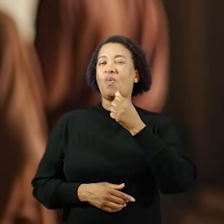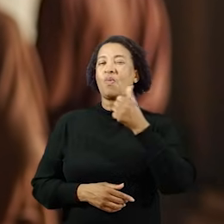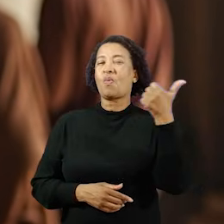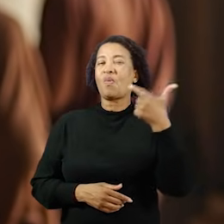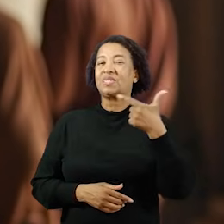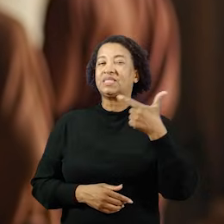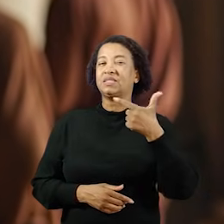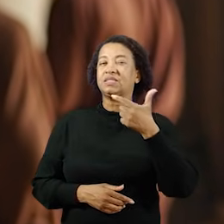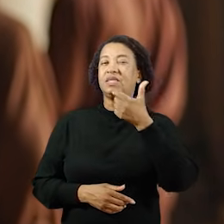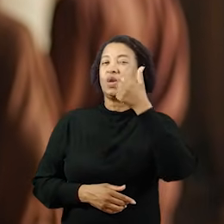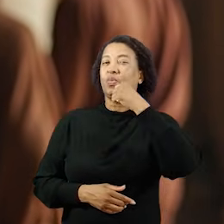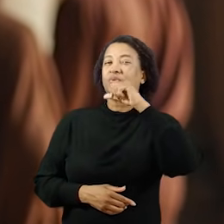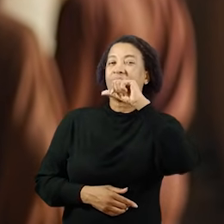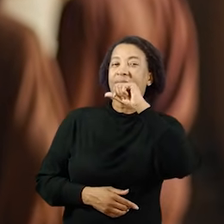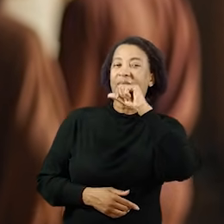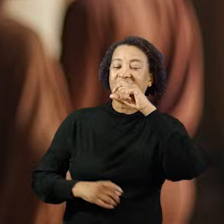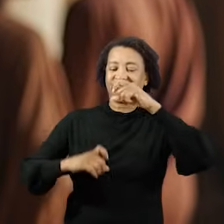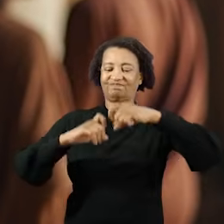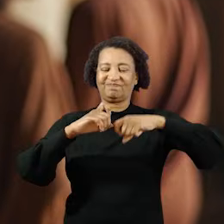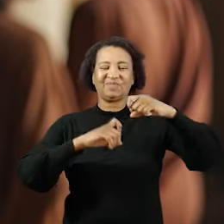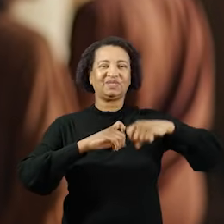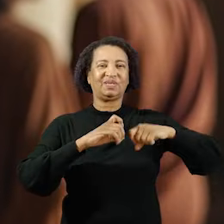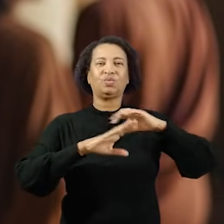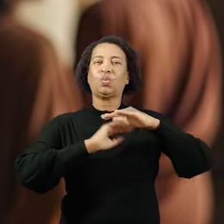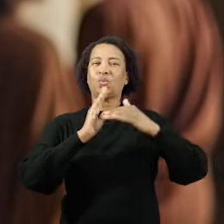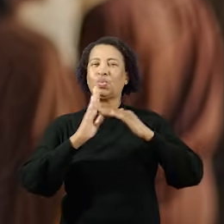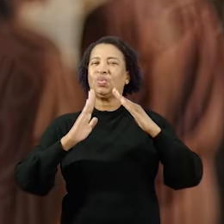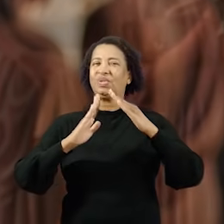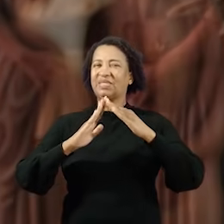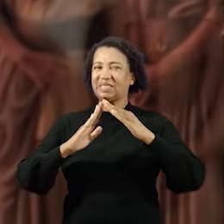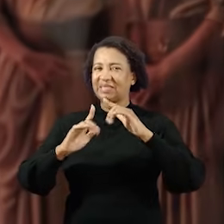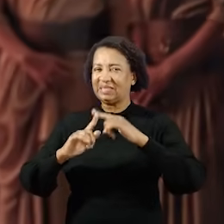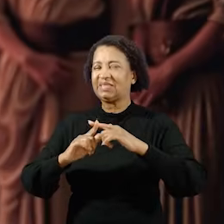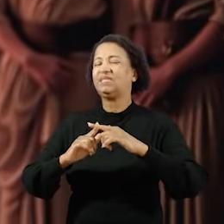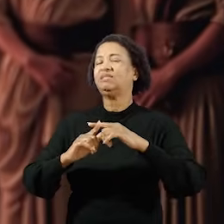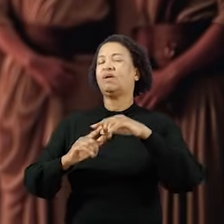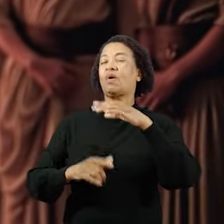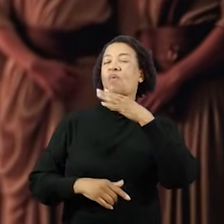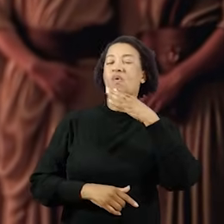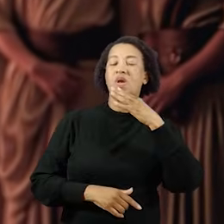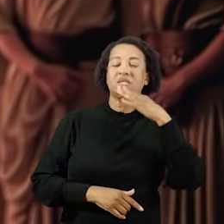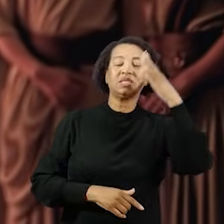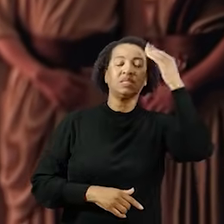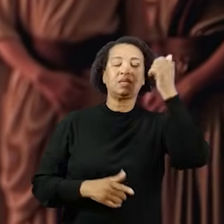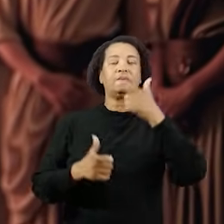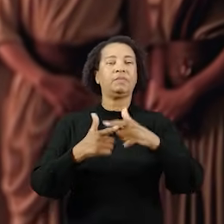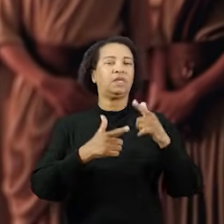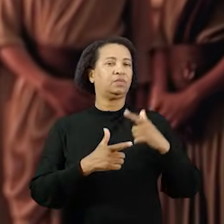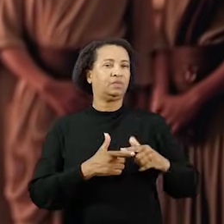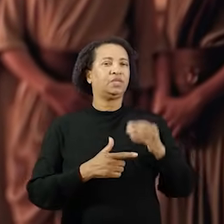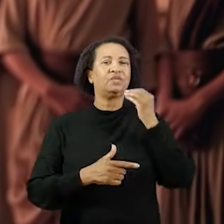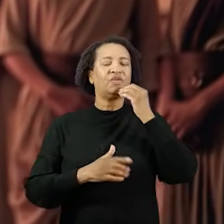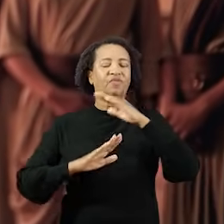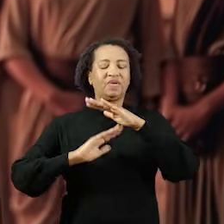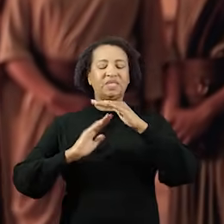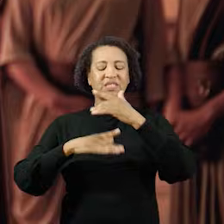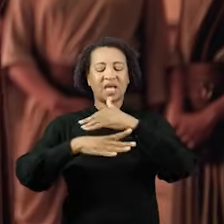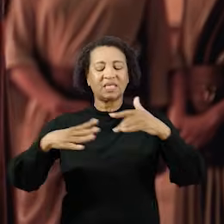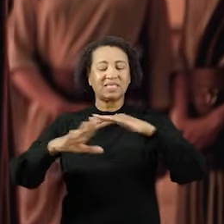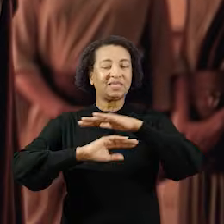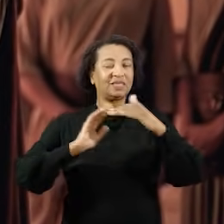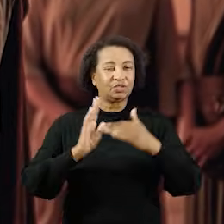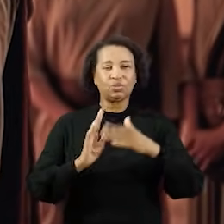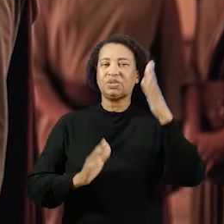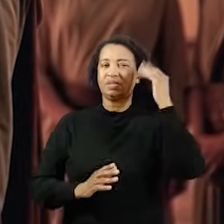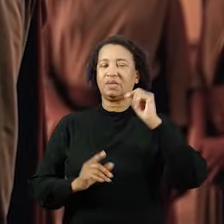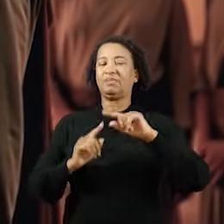madrasta. Toda a igreja tinha consciência do problema. Talvez até a cidade de Corinto toda soubesse disso, mas a igreja ainda